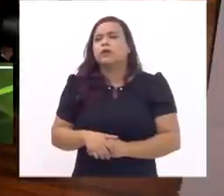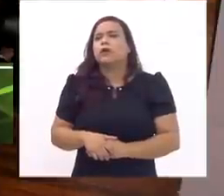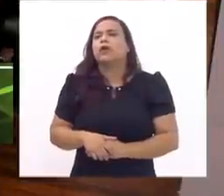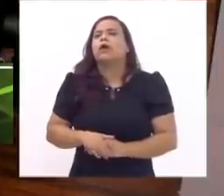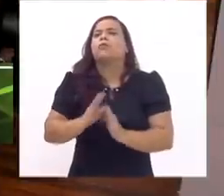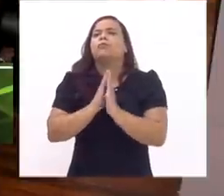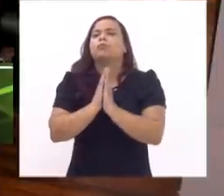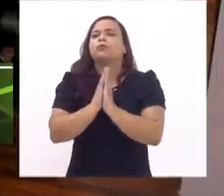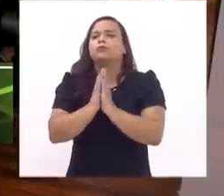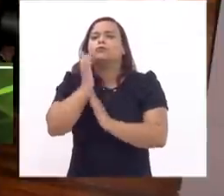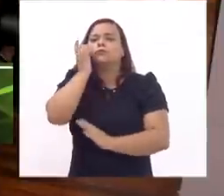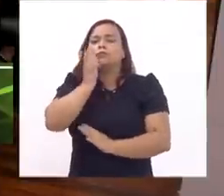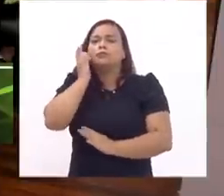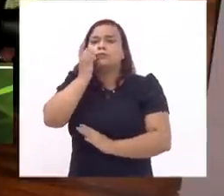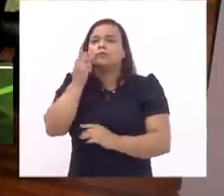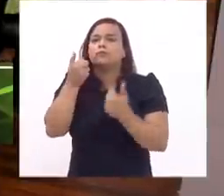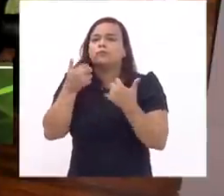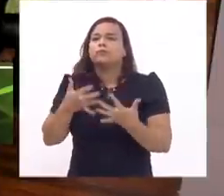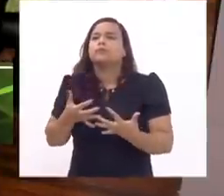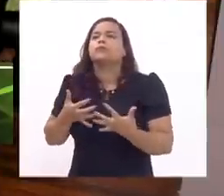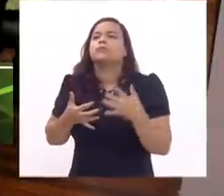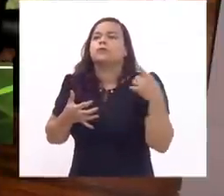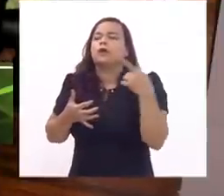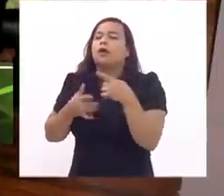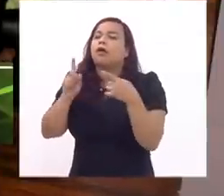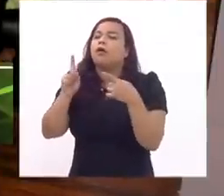favor, deputado. Deixa eu ir nele, é o